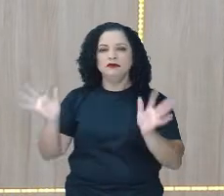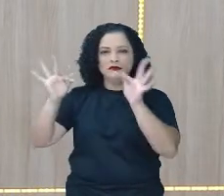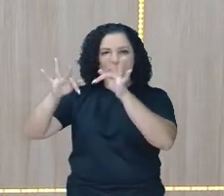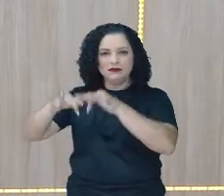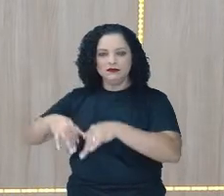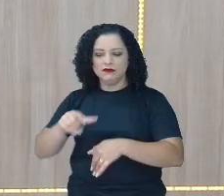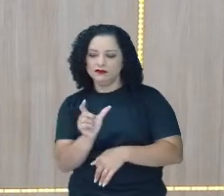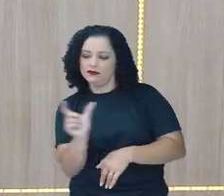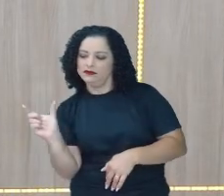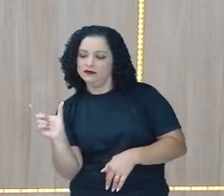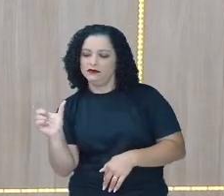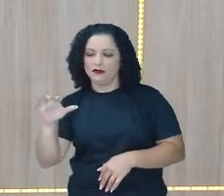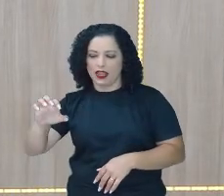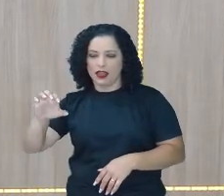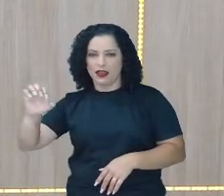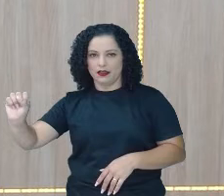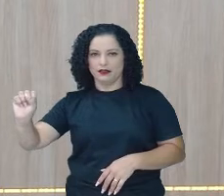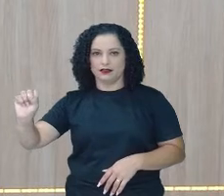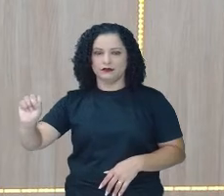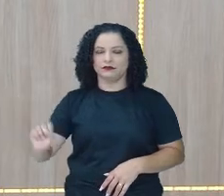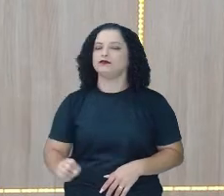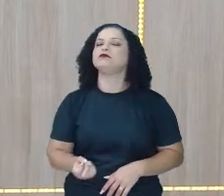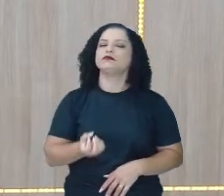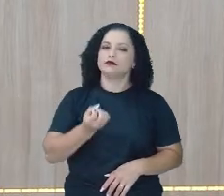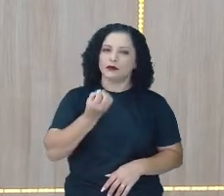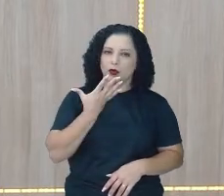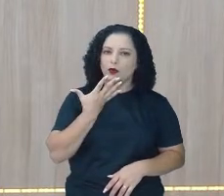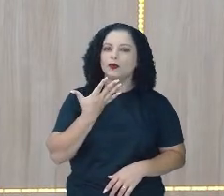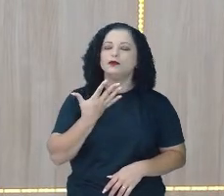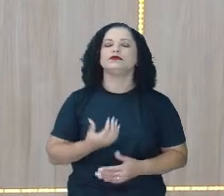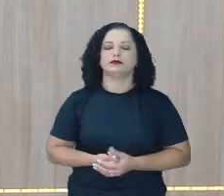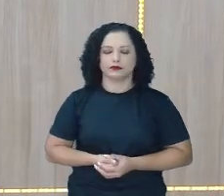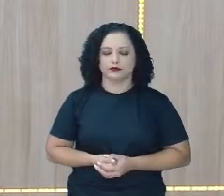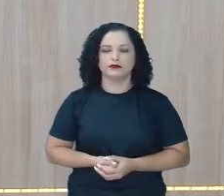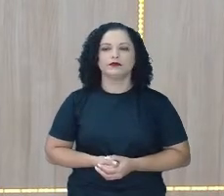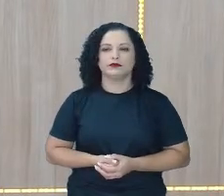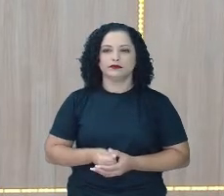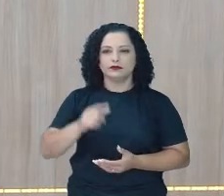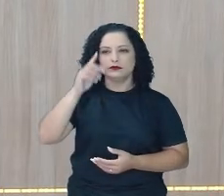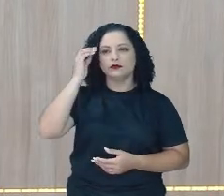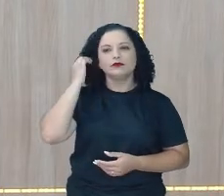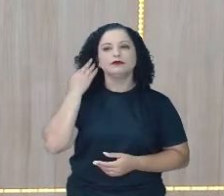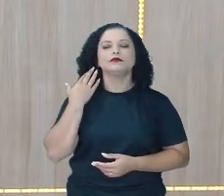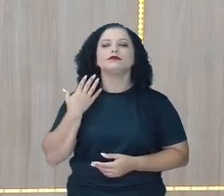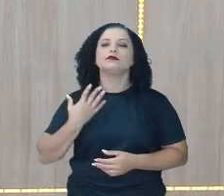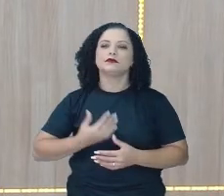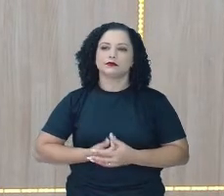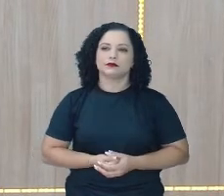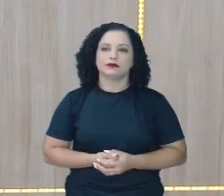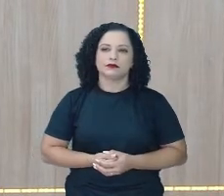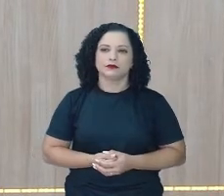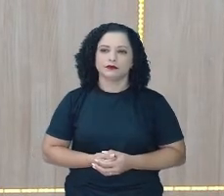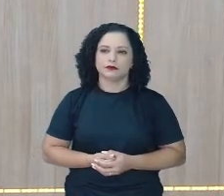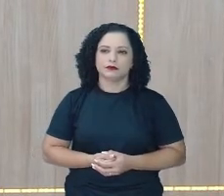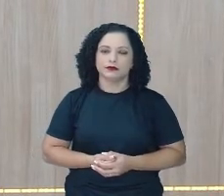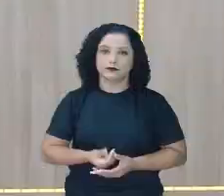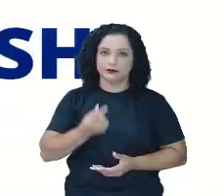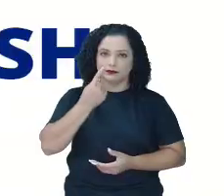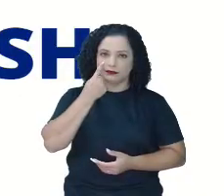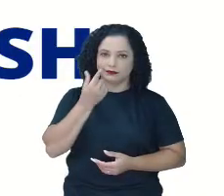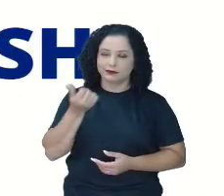vendo plural. Isso é bom? Isso é ótimo. Isso é ótimo. Vamos lá. Algumas